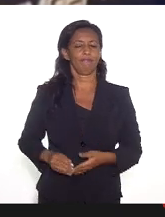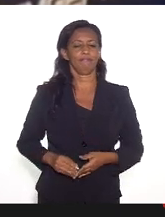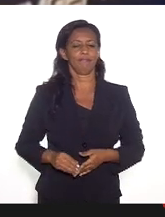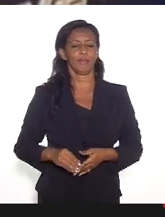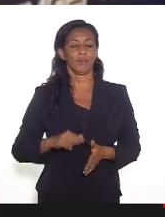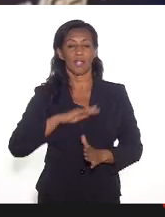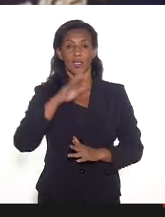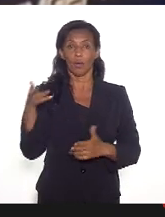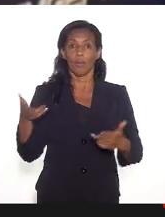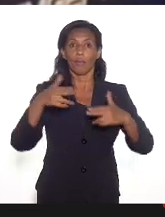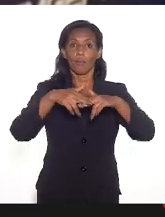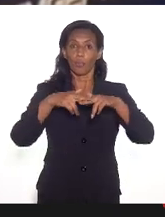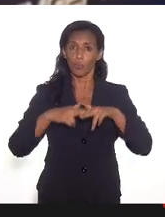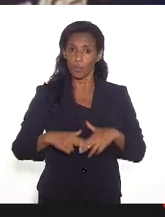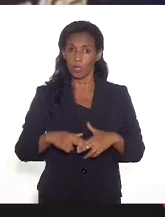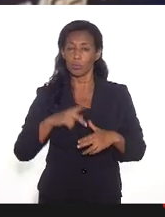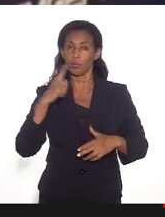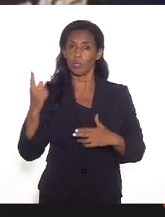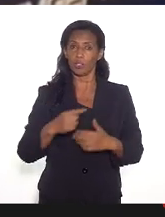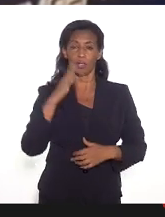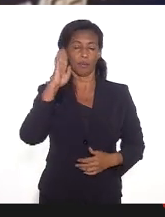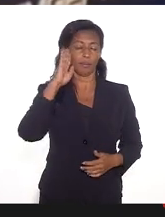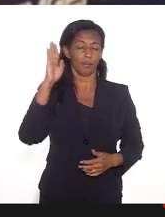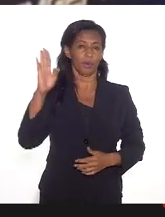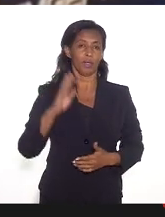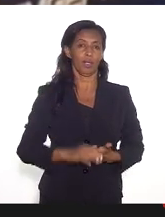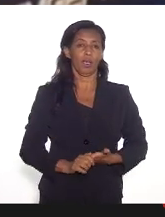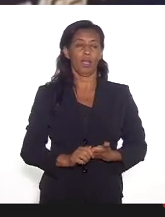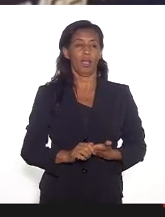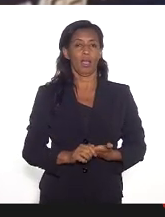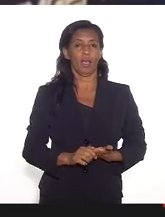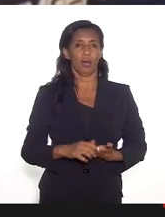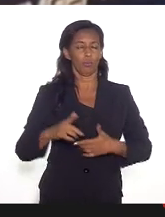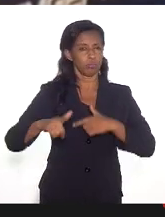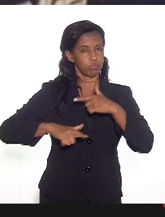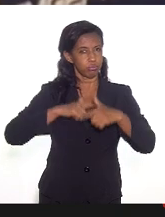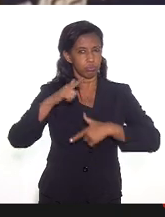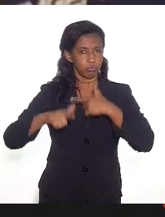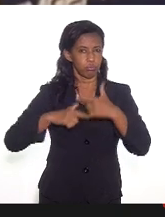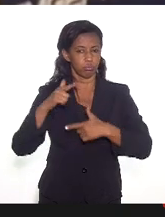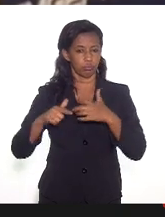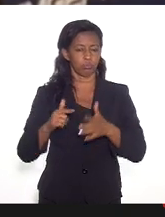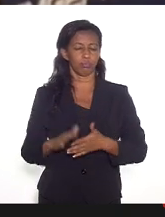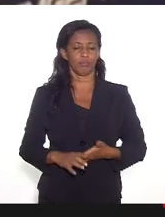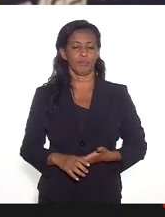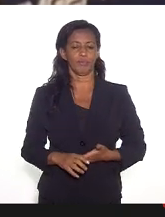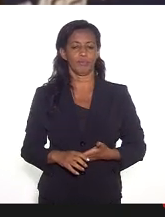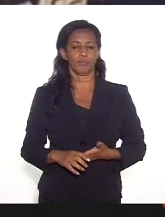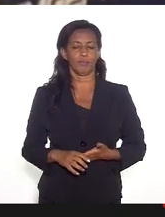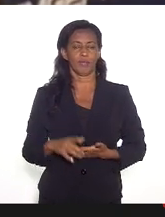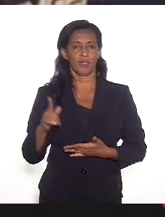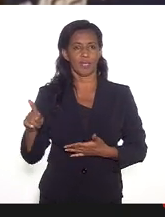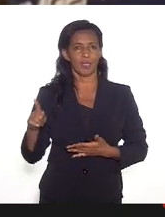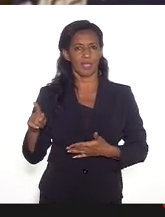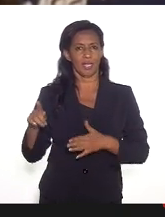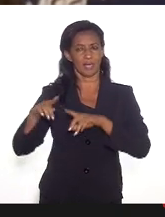Então é por isso que nós demos prioridade ao descomissionamento e desmantelamento dessas estruturas navais. E